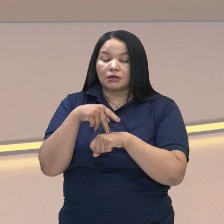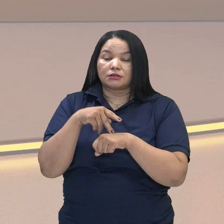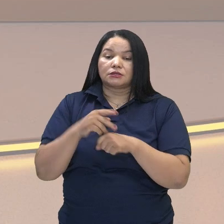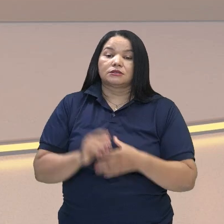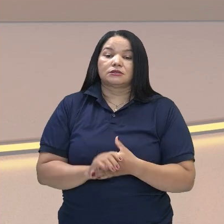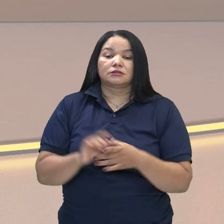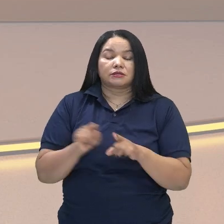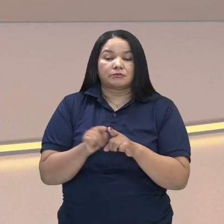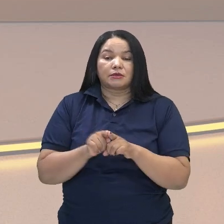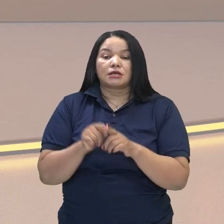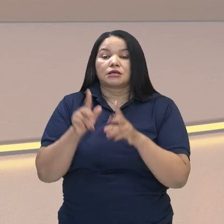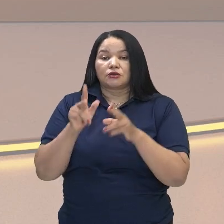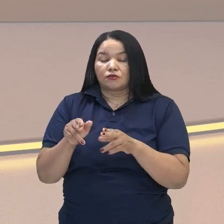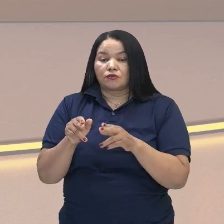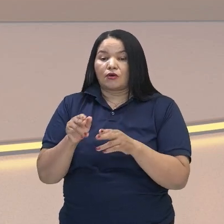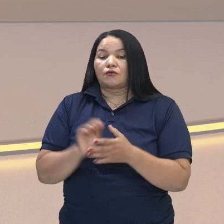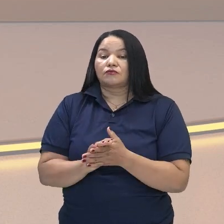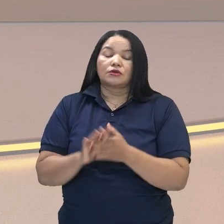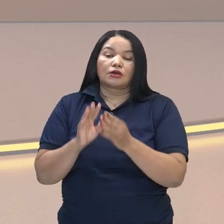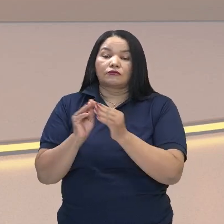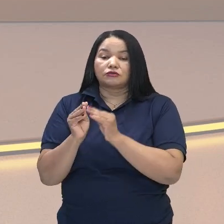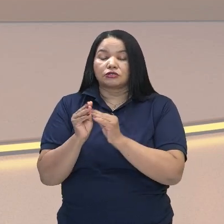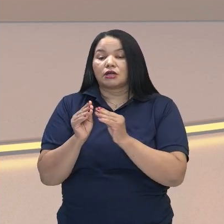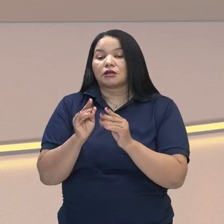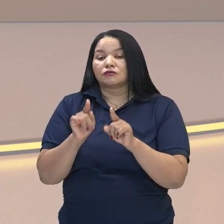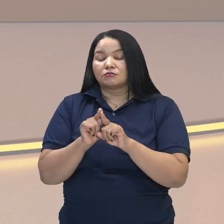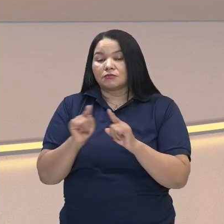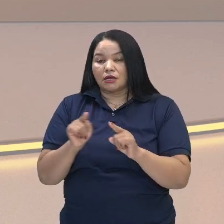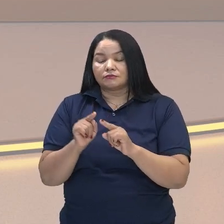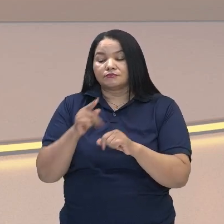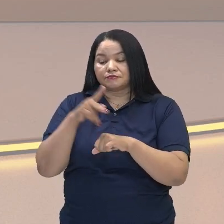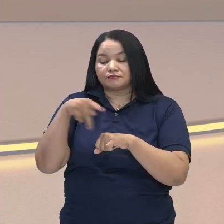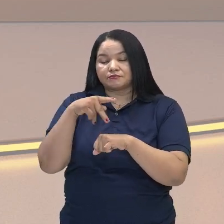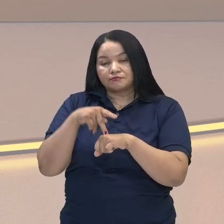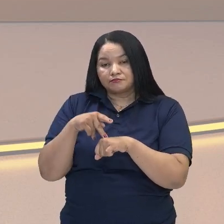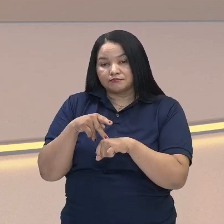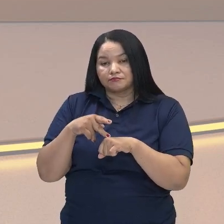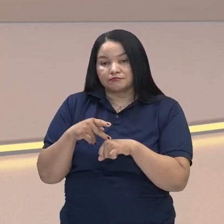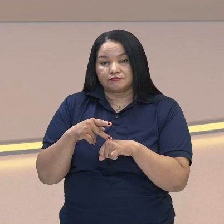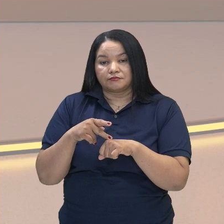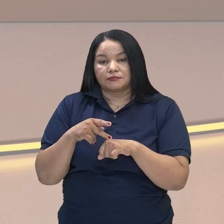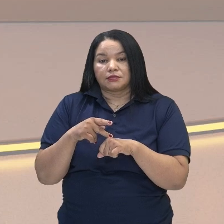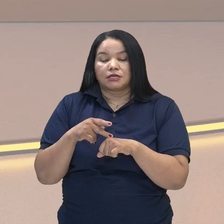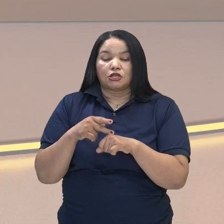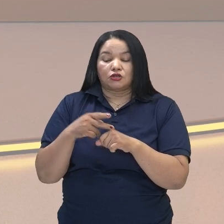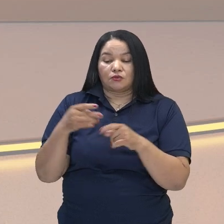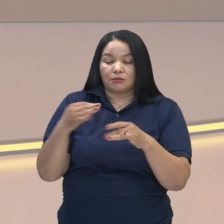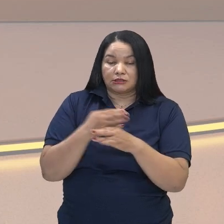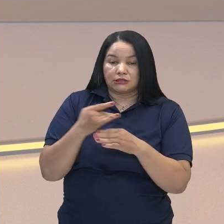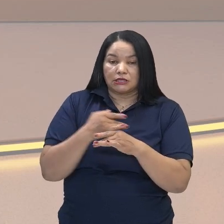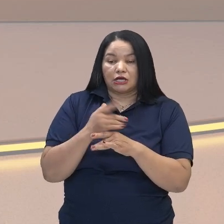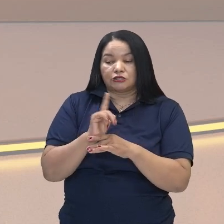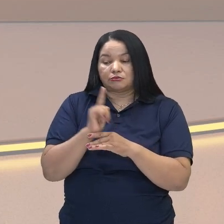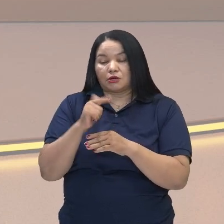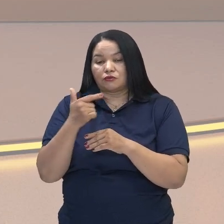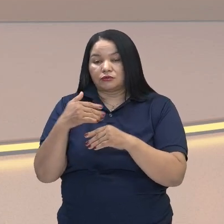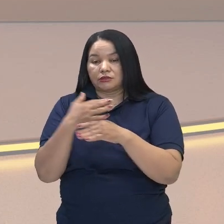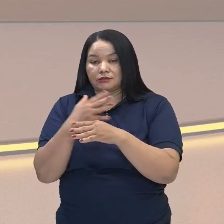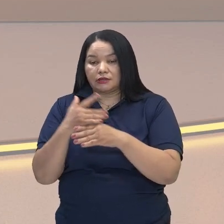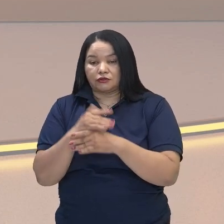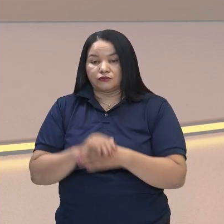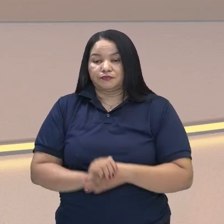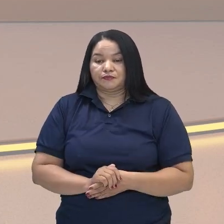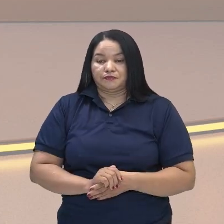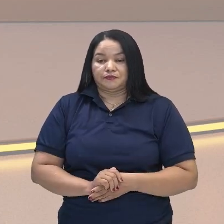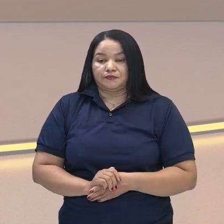dos refugiados, porém se mantém ali no seu país de origem, porém saindo de uma cidade para outra, tá